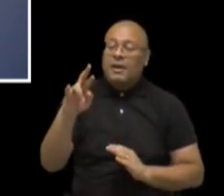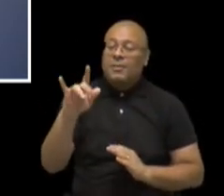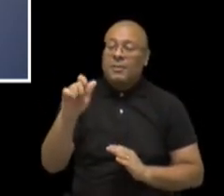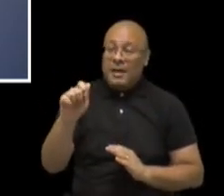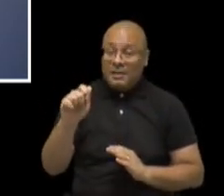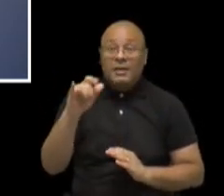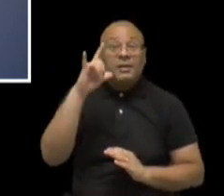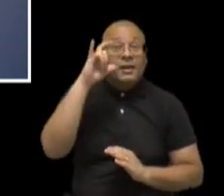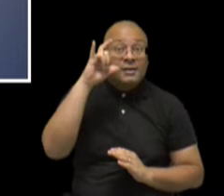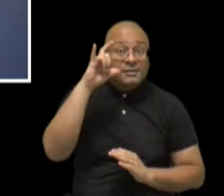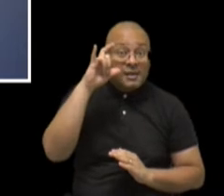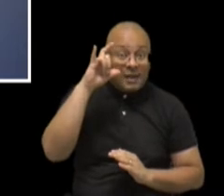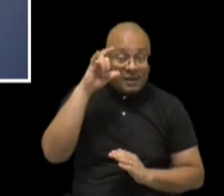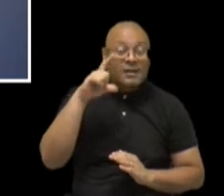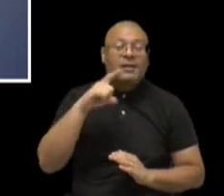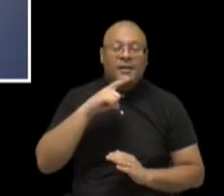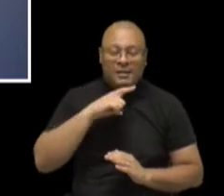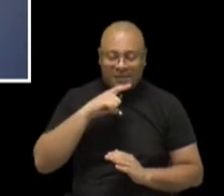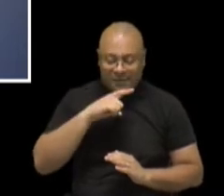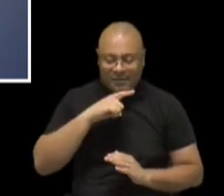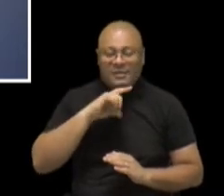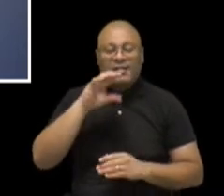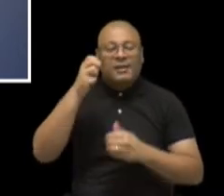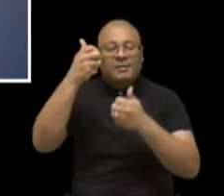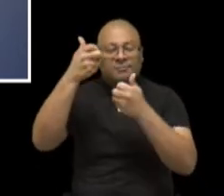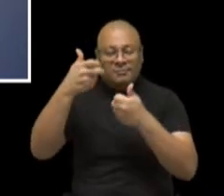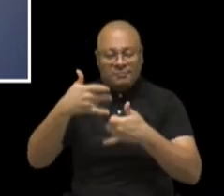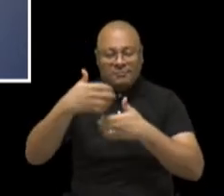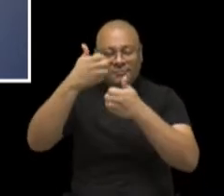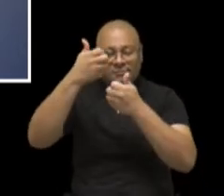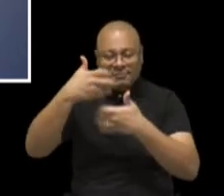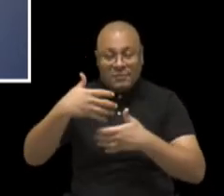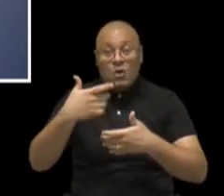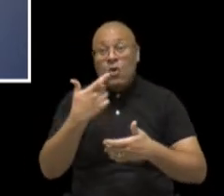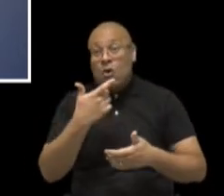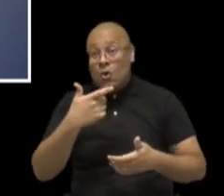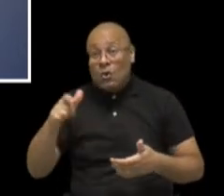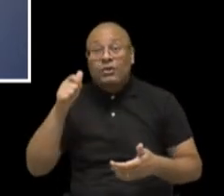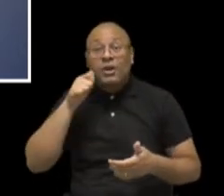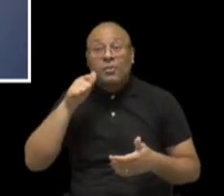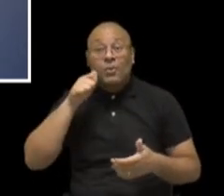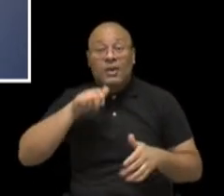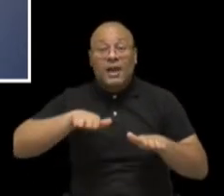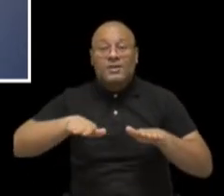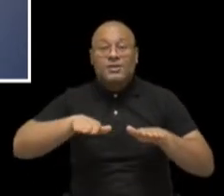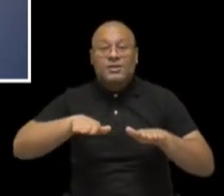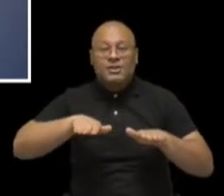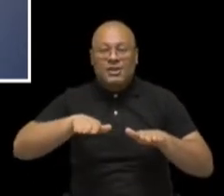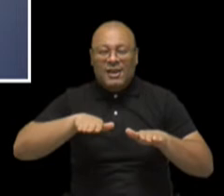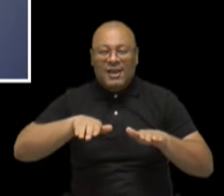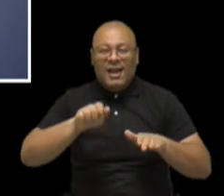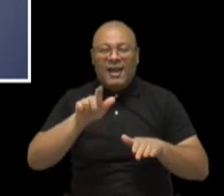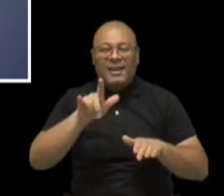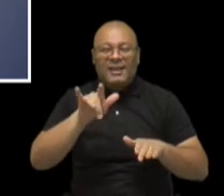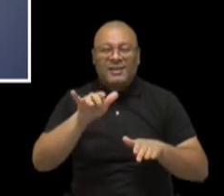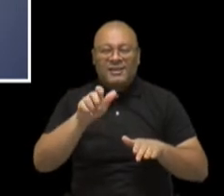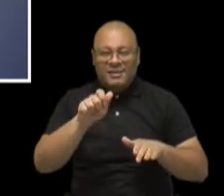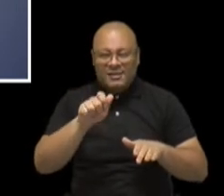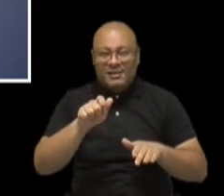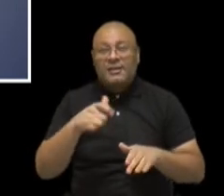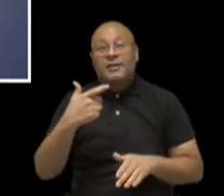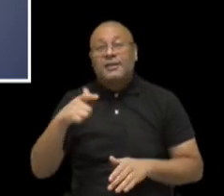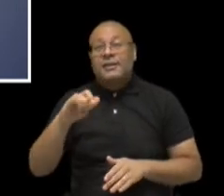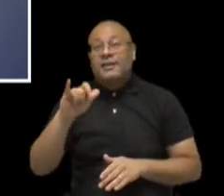e JK Iguatemi. Uma outra novidade é que a DJ Aisha Imbiquila e a DJ